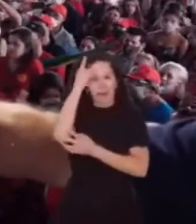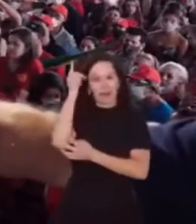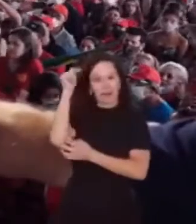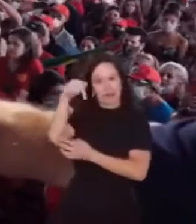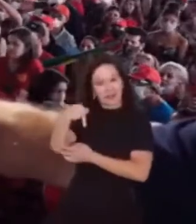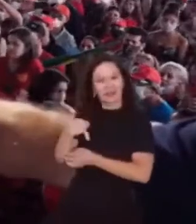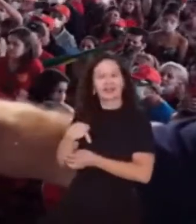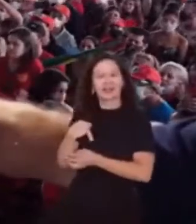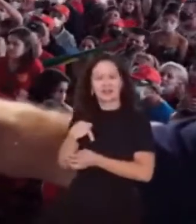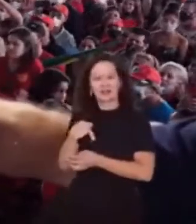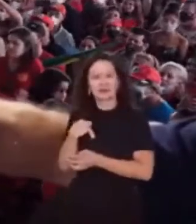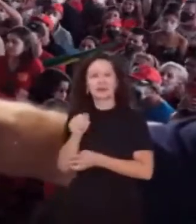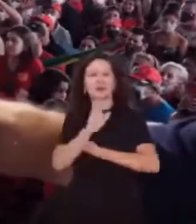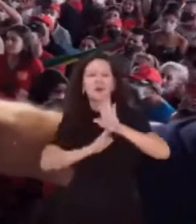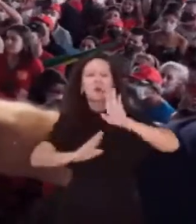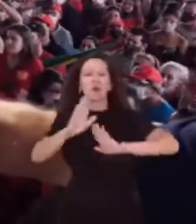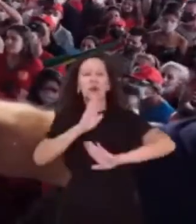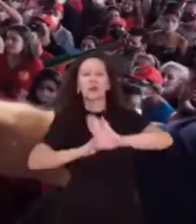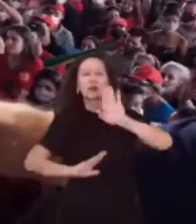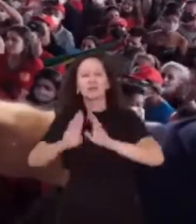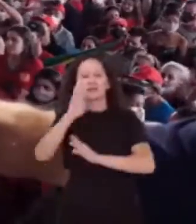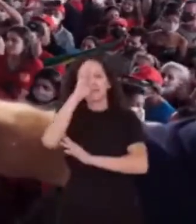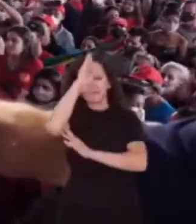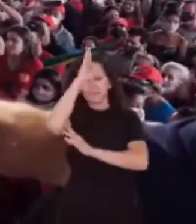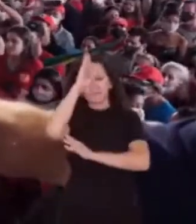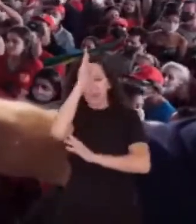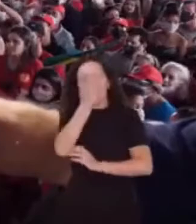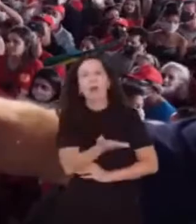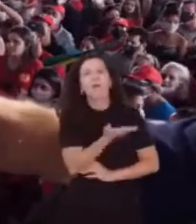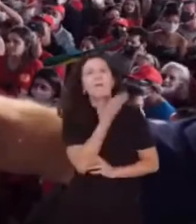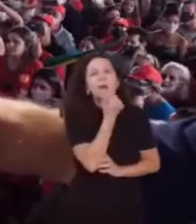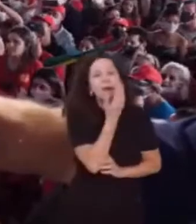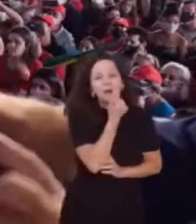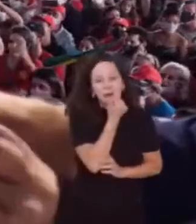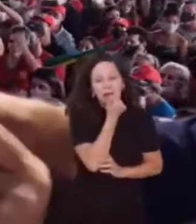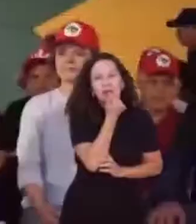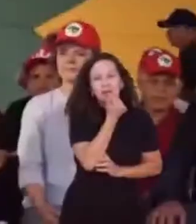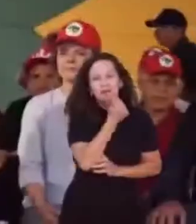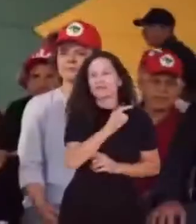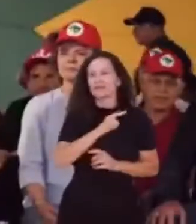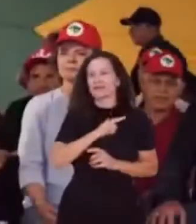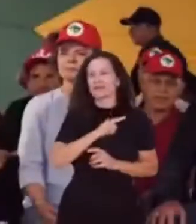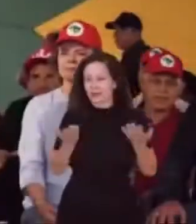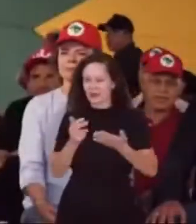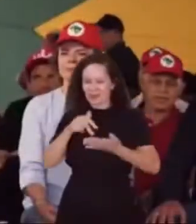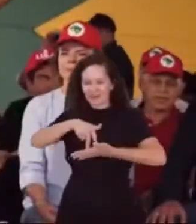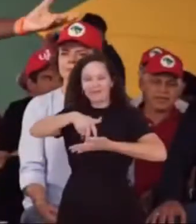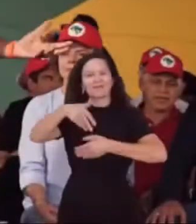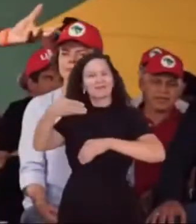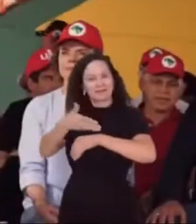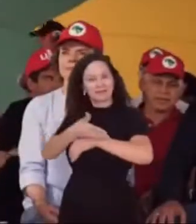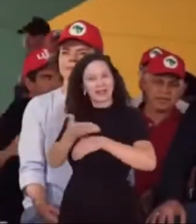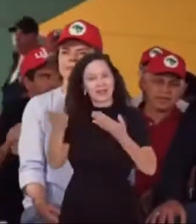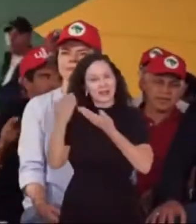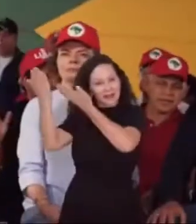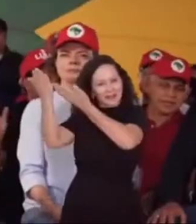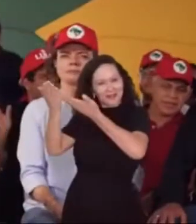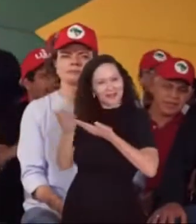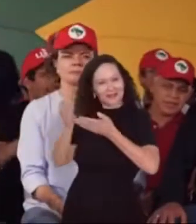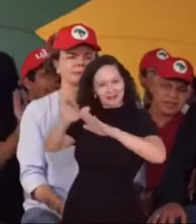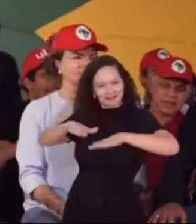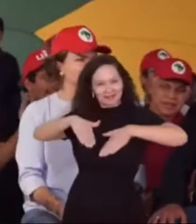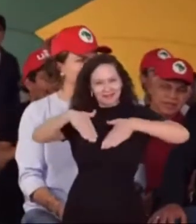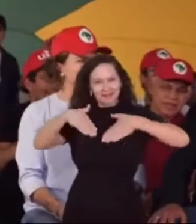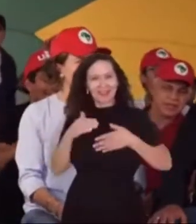especial pelo alimento, pela comida. E também está aqui. Então, nesse momento, eu queria convidar aqui a Bela Gil e nós